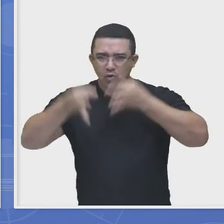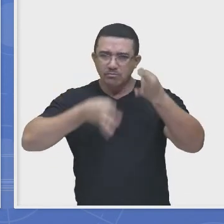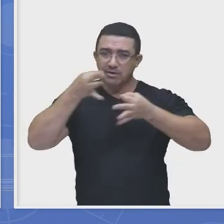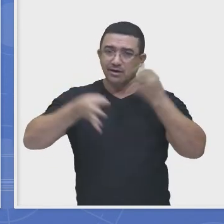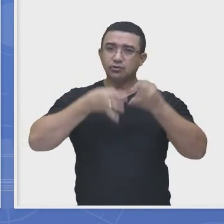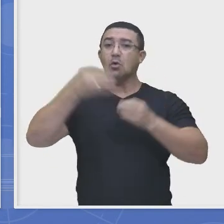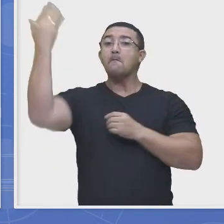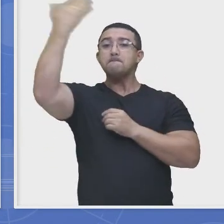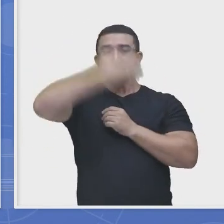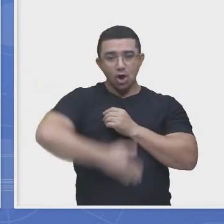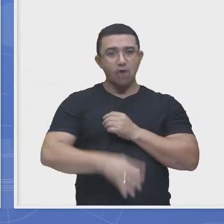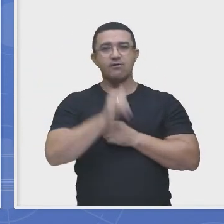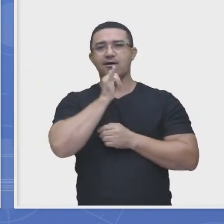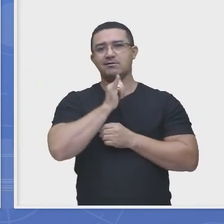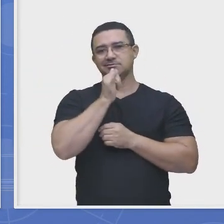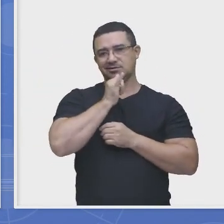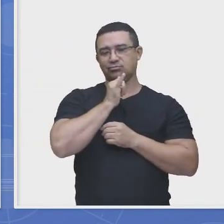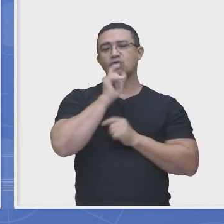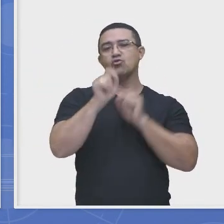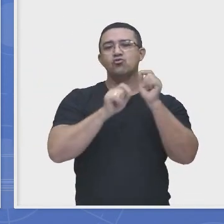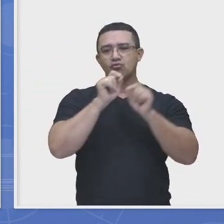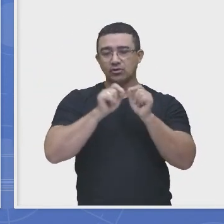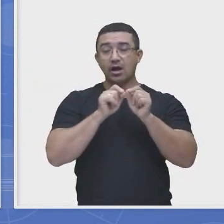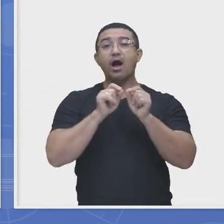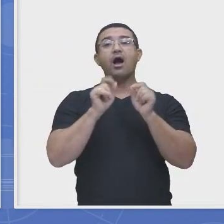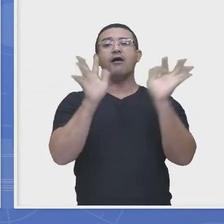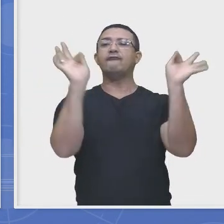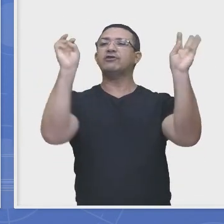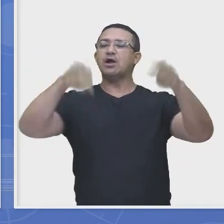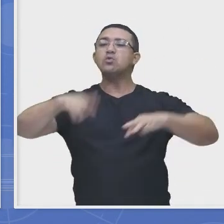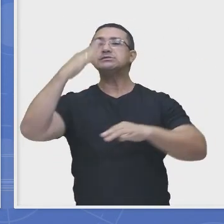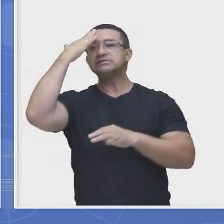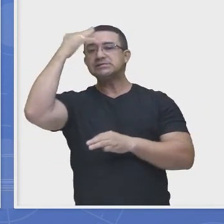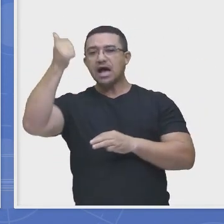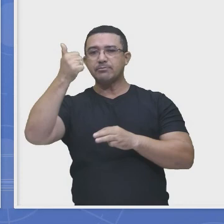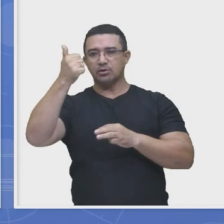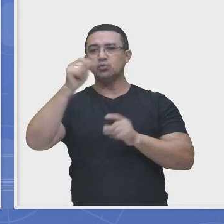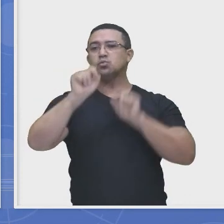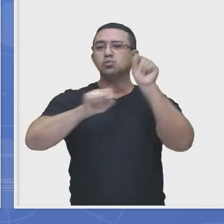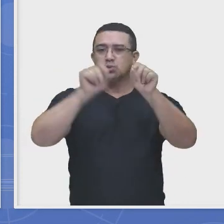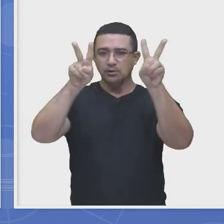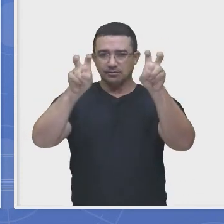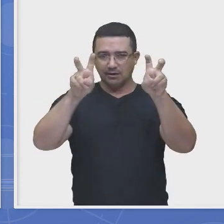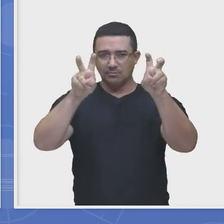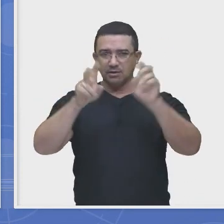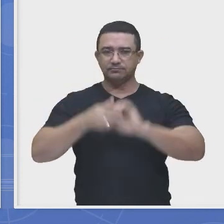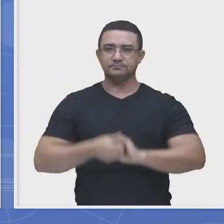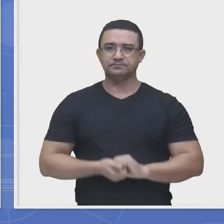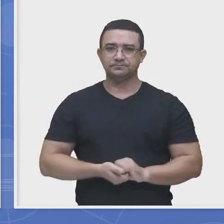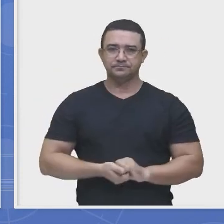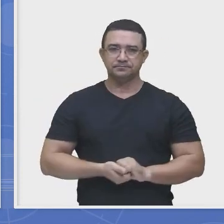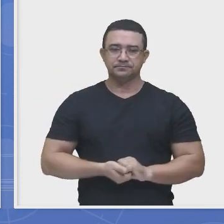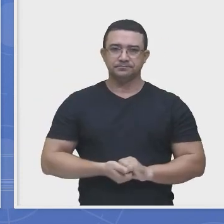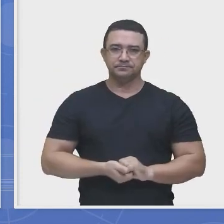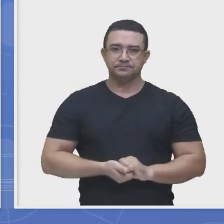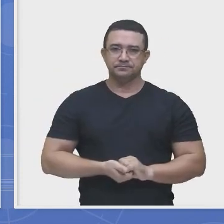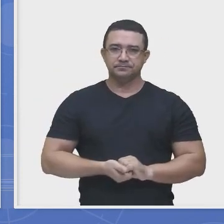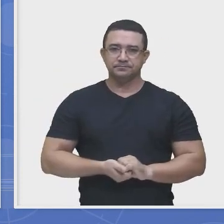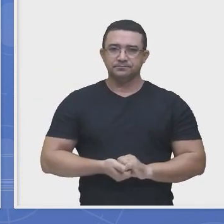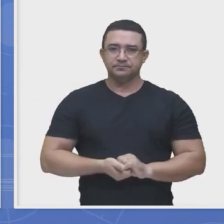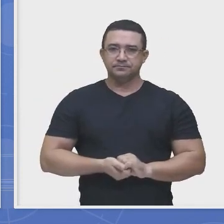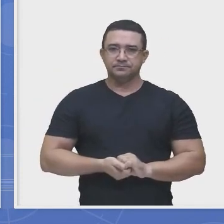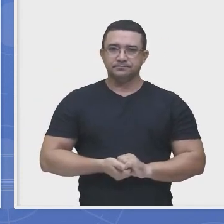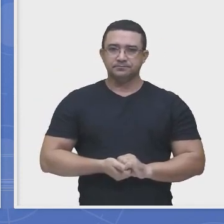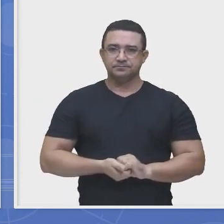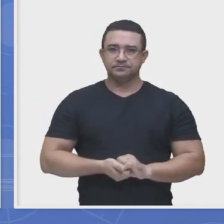provas e exemplos, a fim de que chegue a uma conclusão para fatos abordados. Pessoal, argumentos,